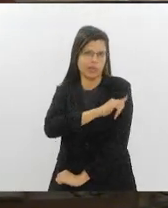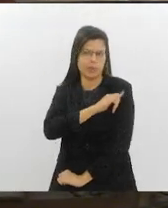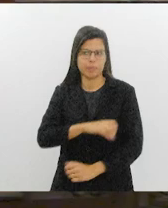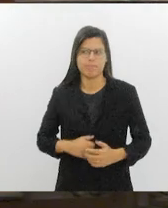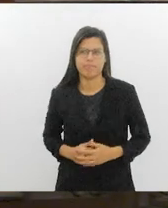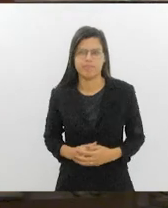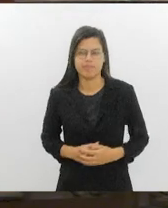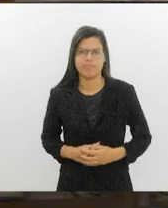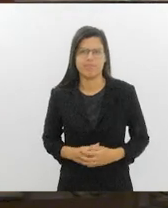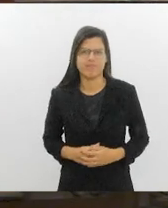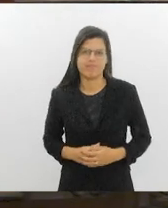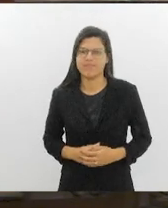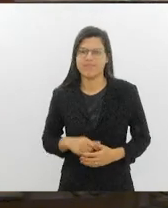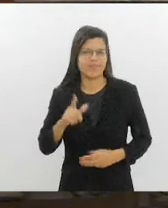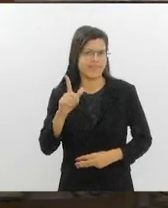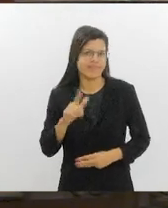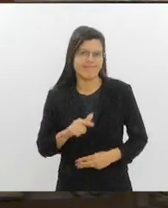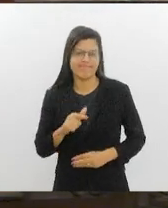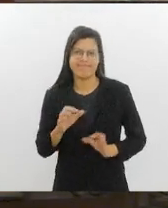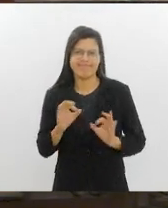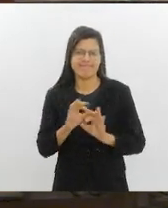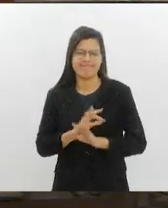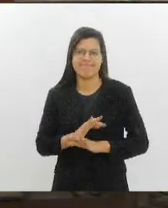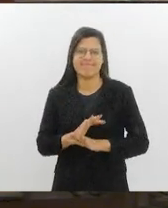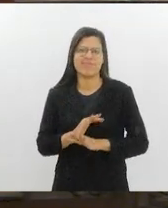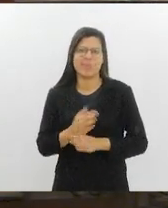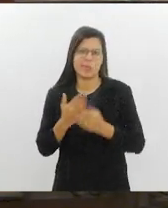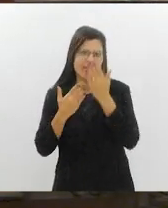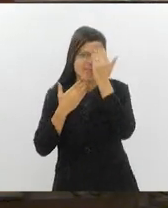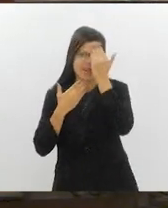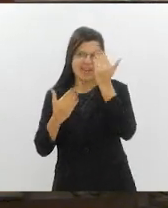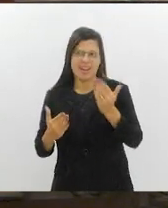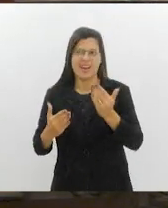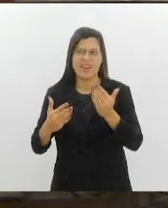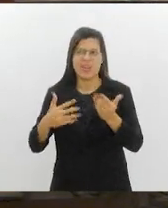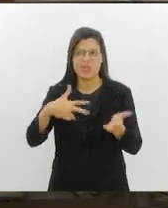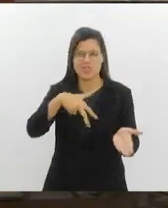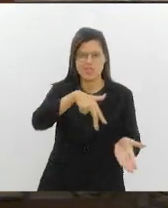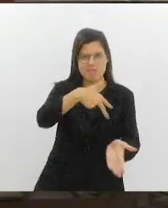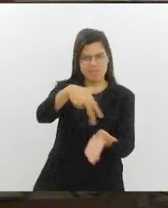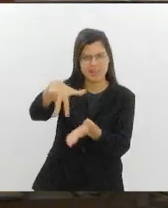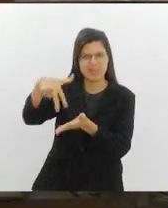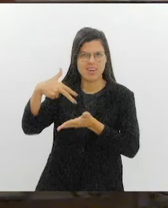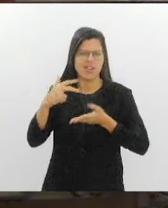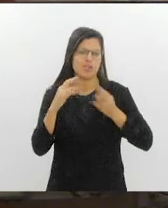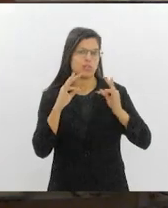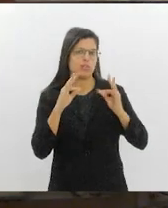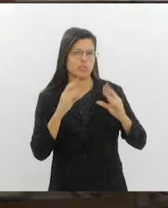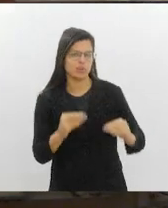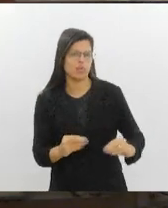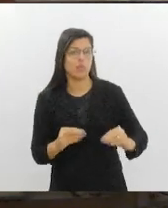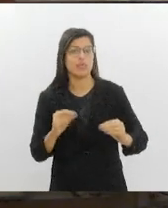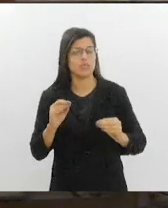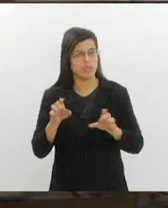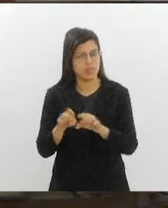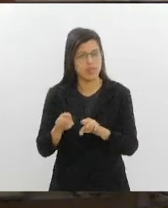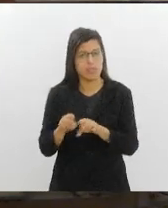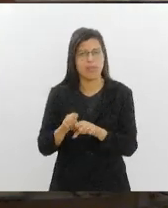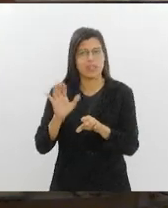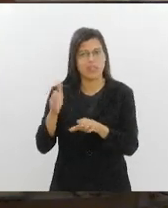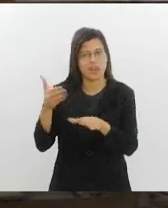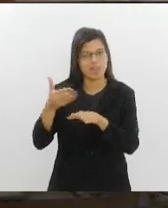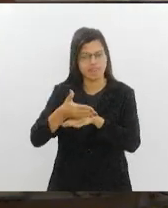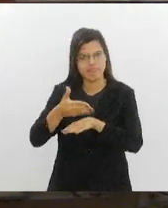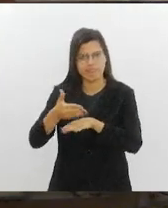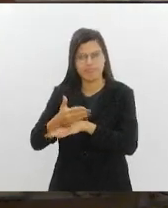Doa quem doer. Então é isso, valeu galera. Bailarinos atuais, todos os que passaram, parceiros,